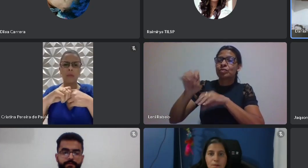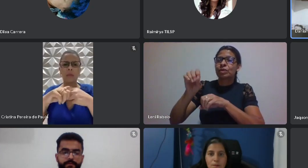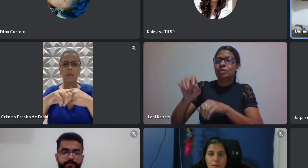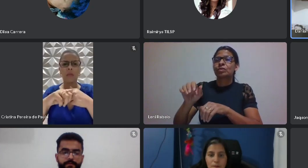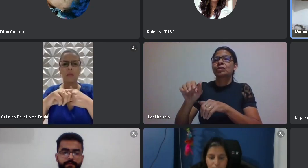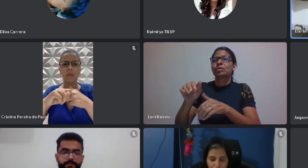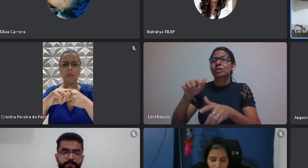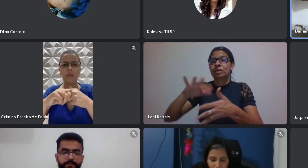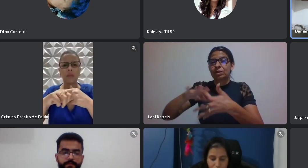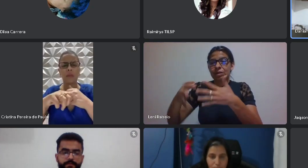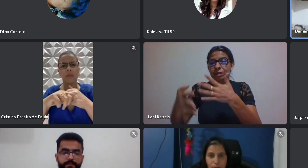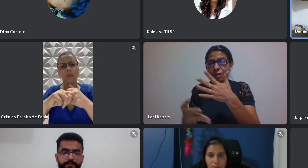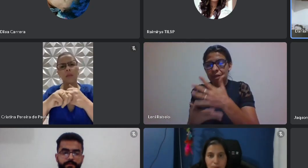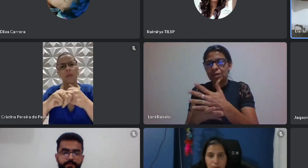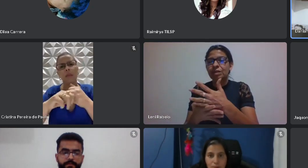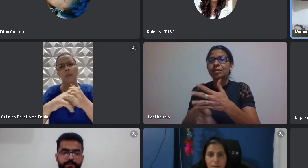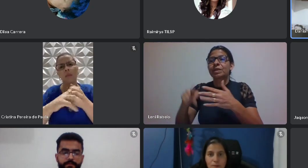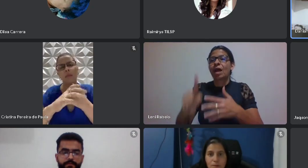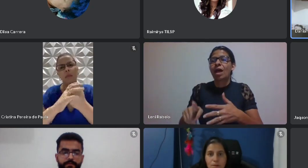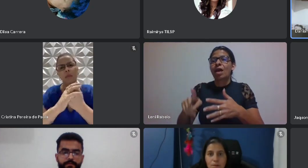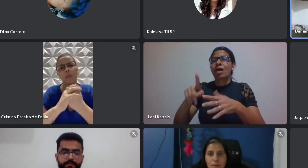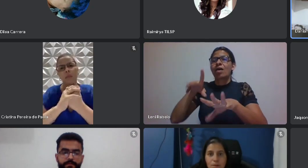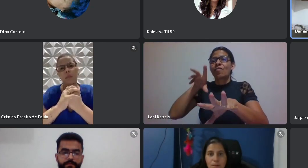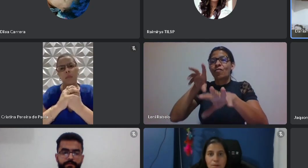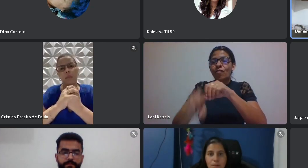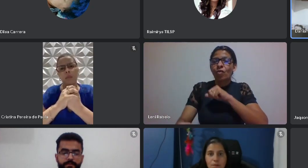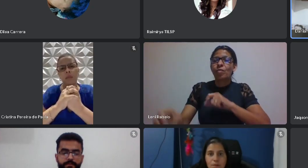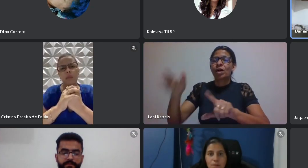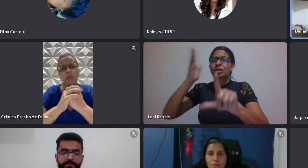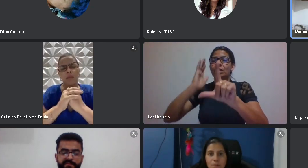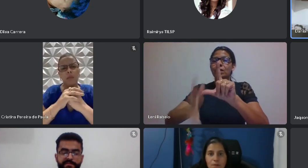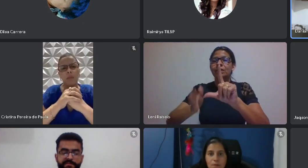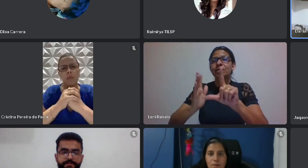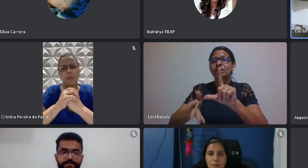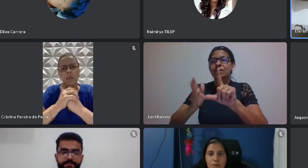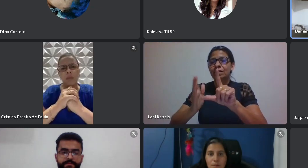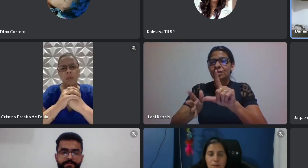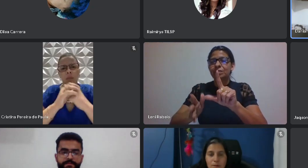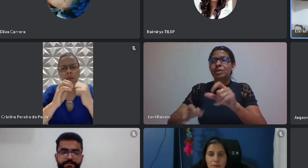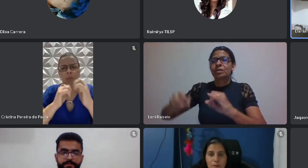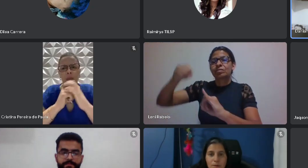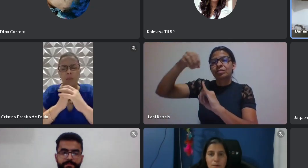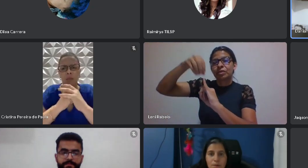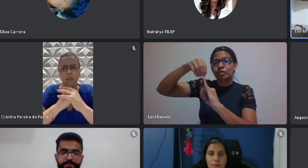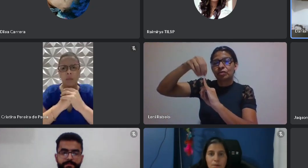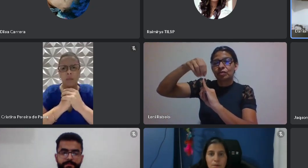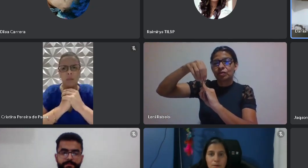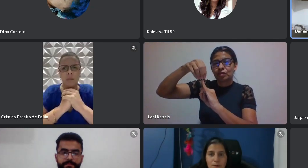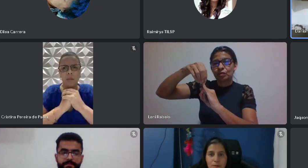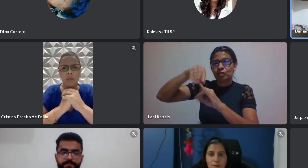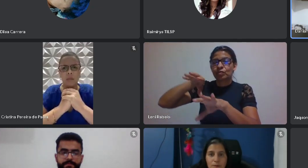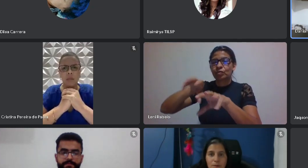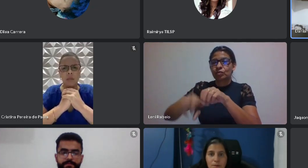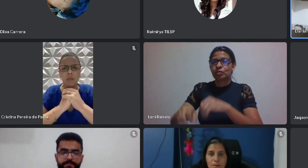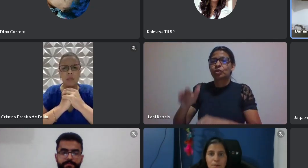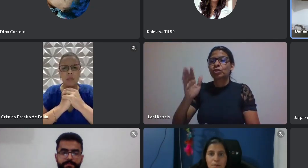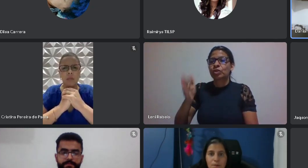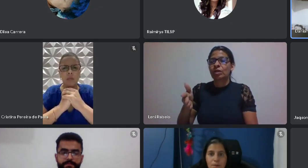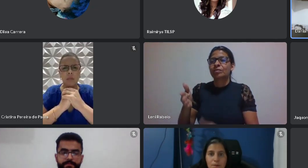FAVENI, é licenciado em Letras Libras pelo IFNMG.